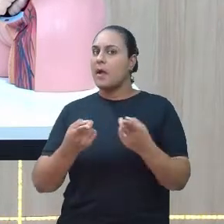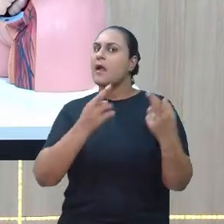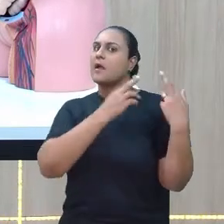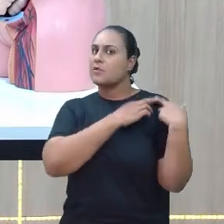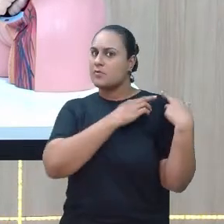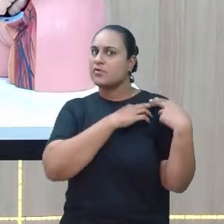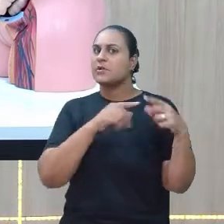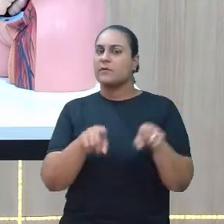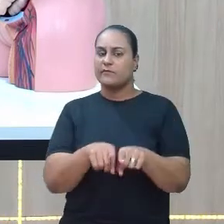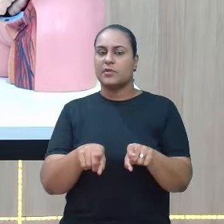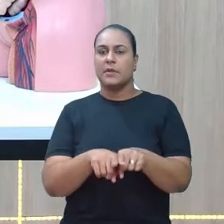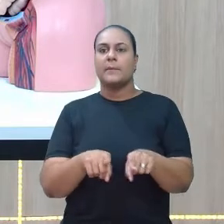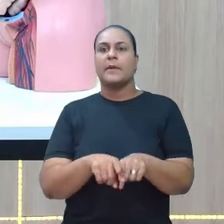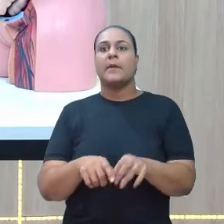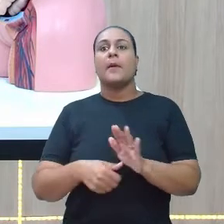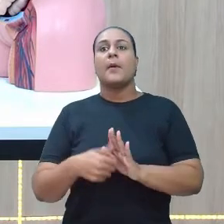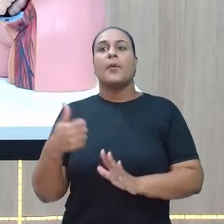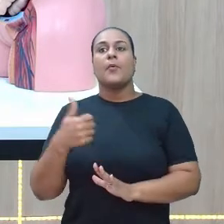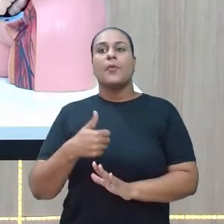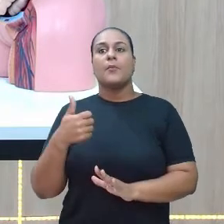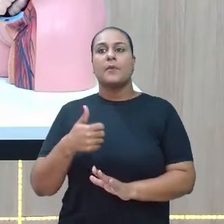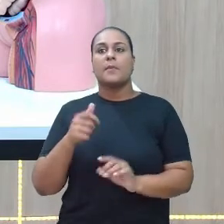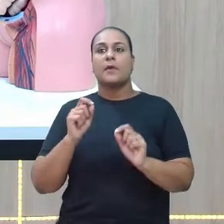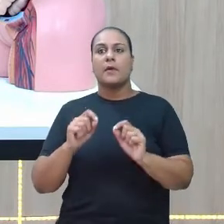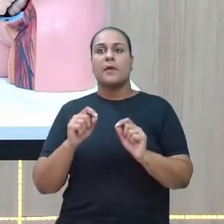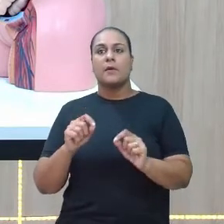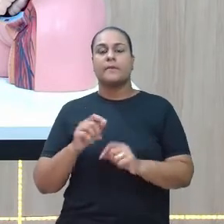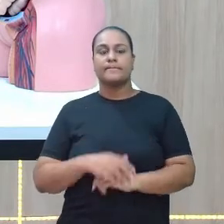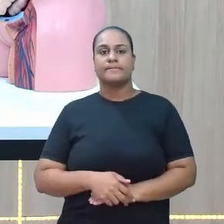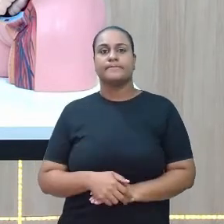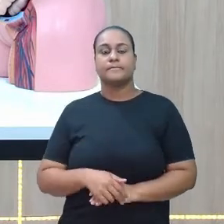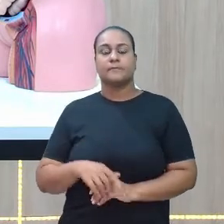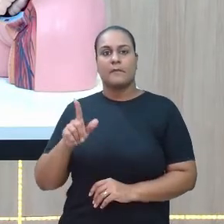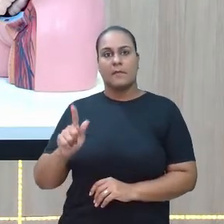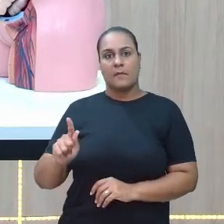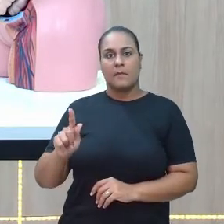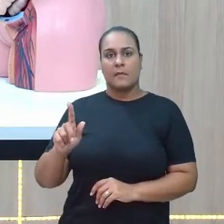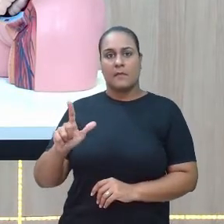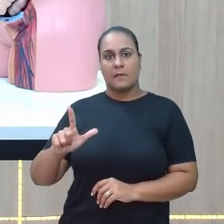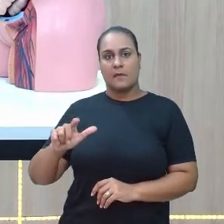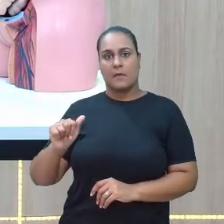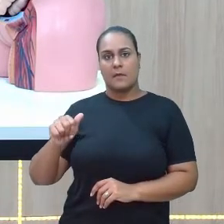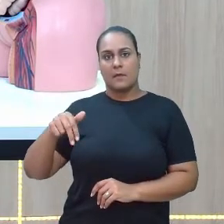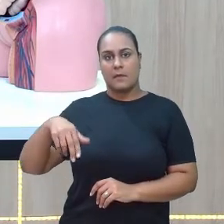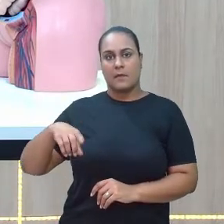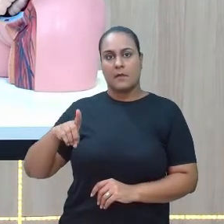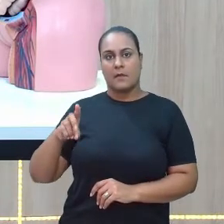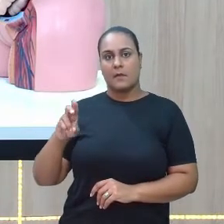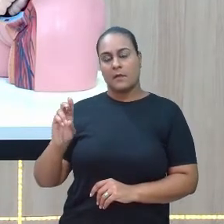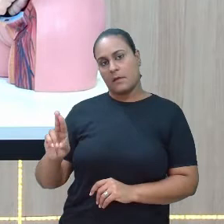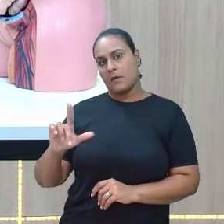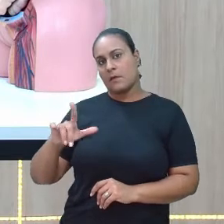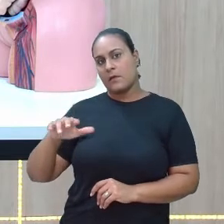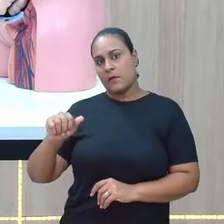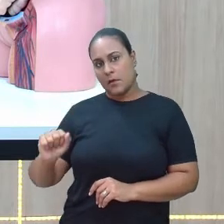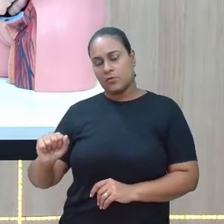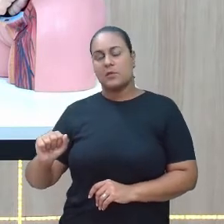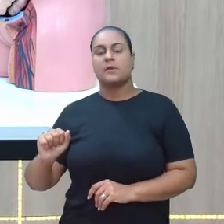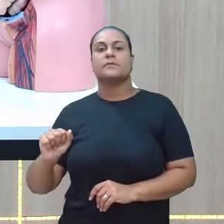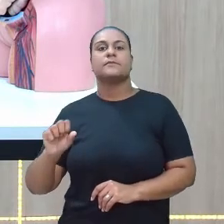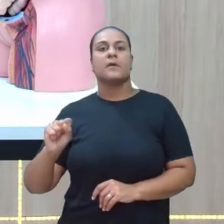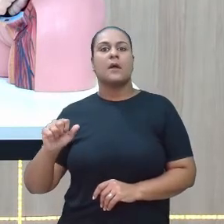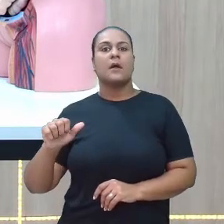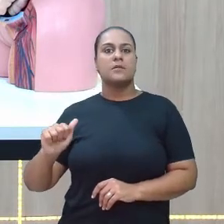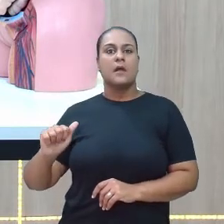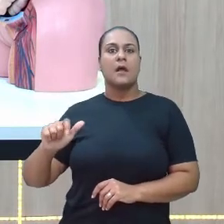pela digestão. O primeiro que nós vamos ver são as glândulas salivares, que produzem a saliva. Então,